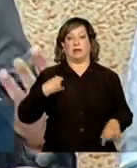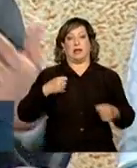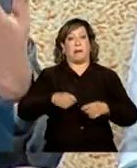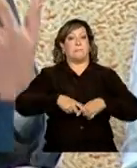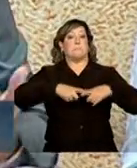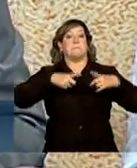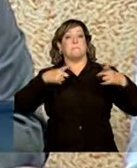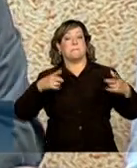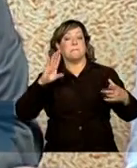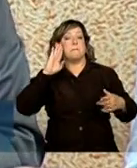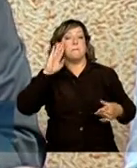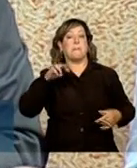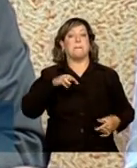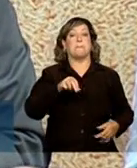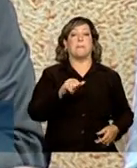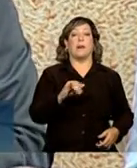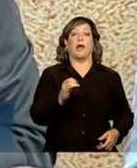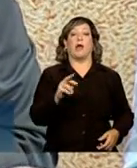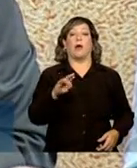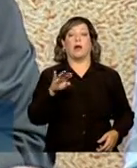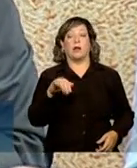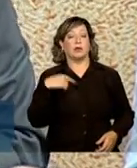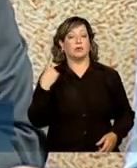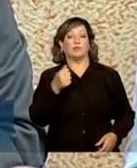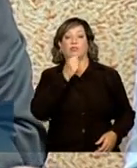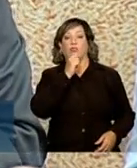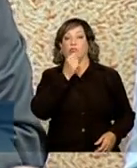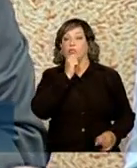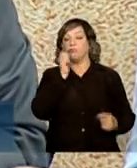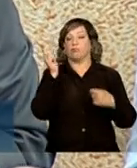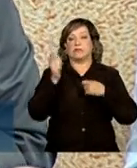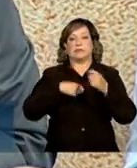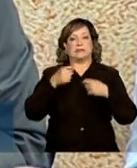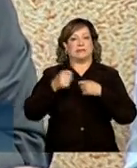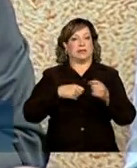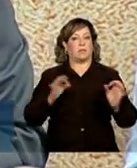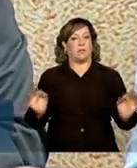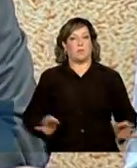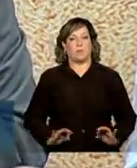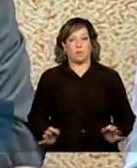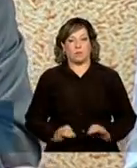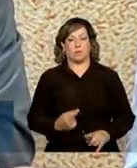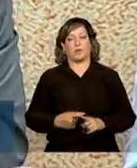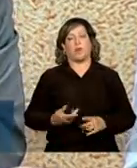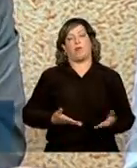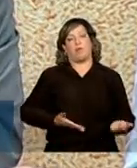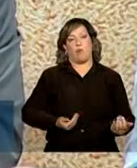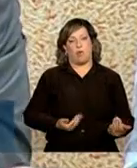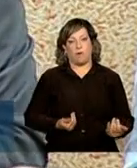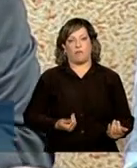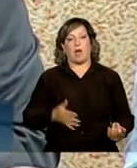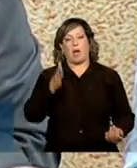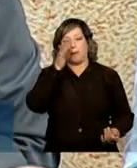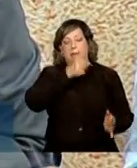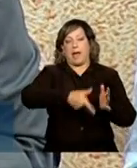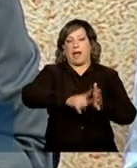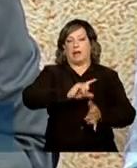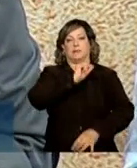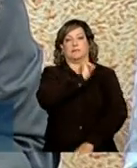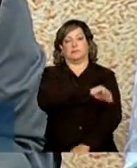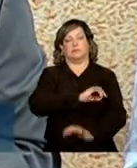média da população brasileira não tivemos início de atividade qualquer tipo de atividade sexual que é quando essas